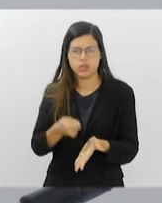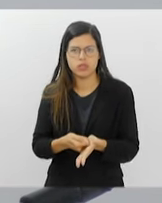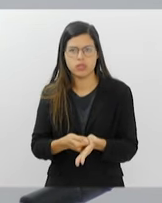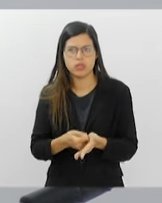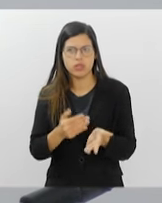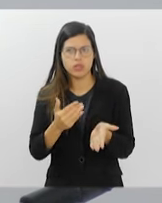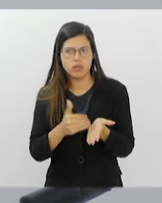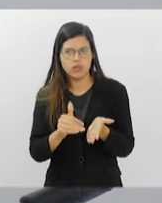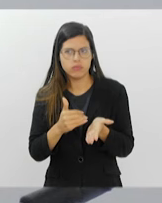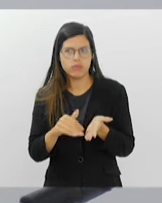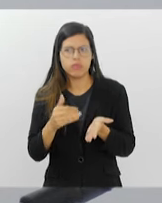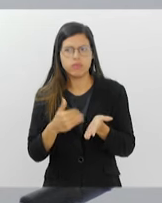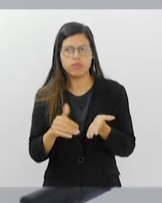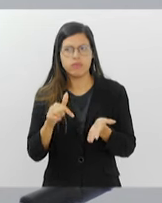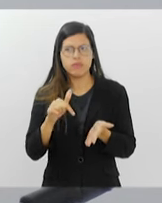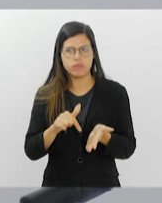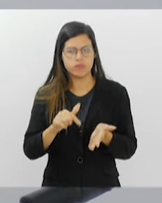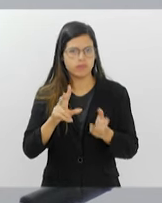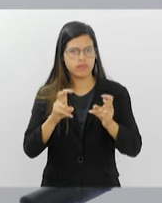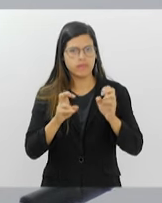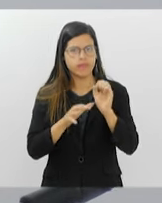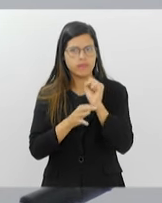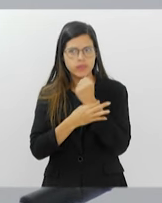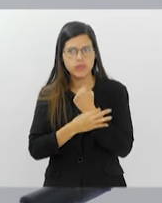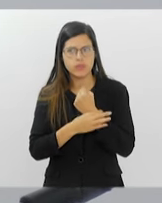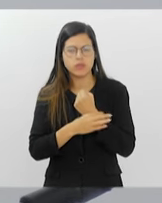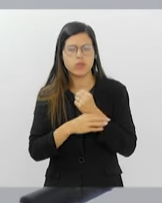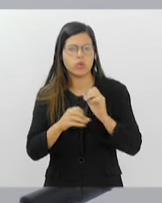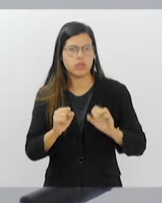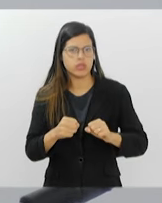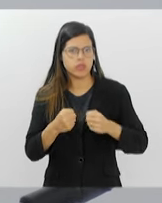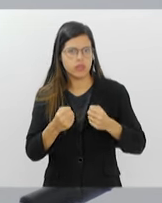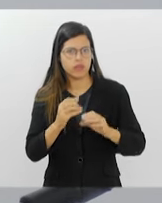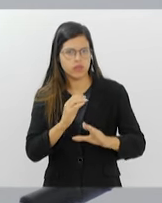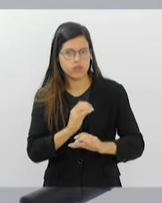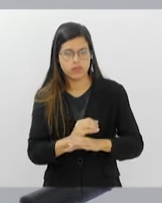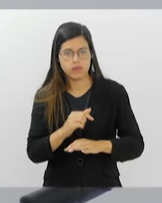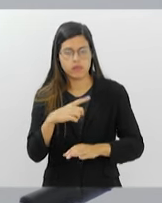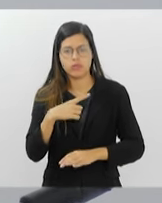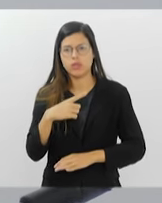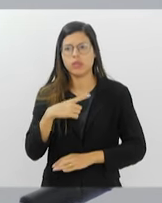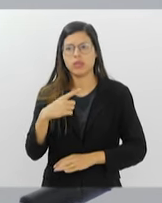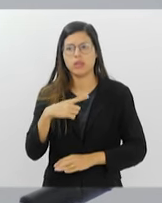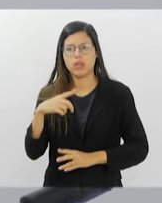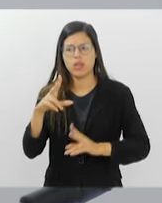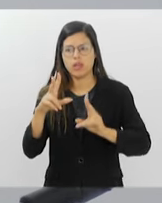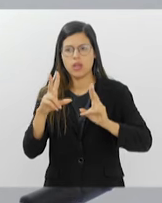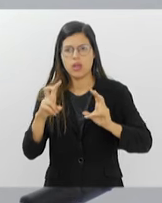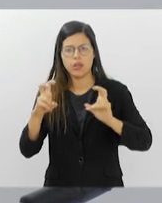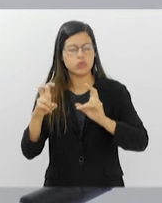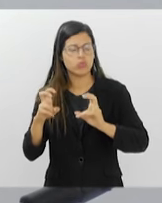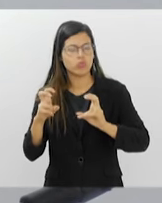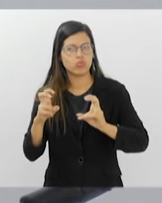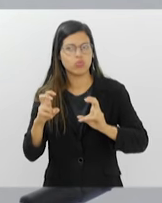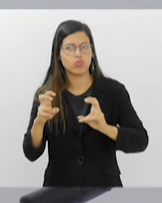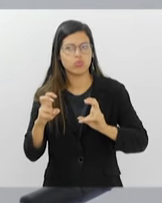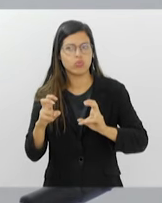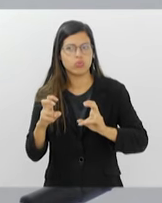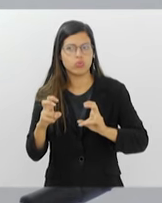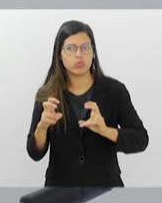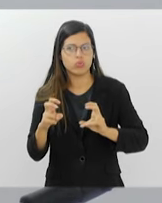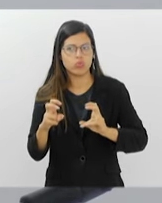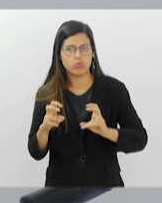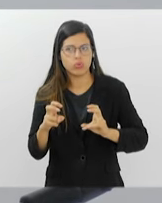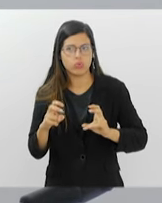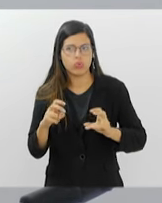sobretudo as secretarias relacionadas à segurança Defesa Civil Elas têm assuntos eh que são intrínsecos